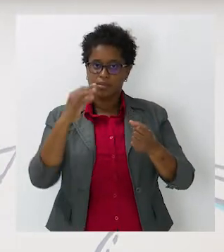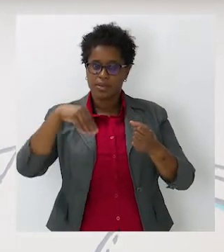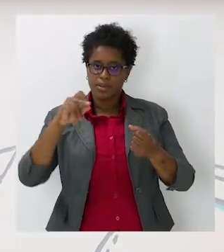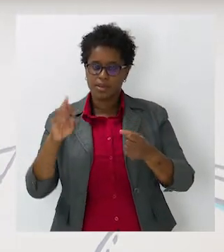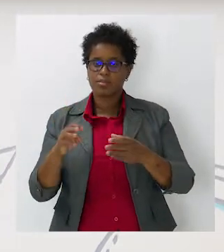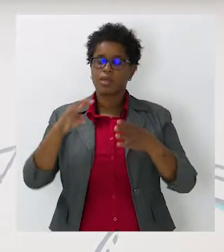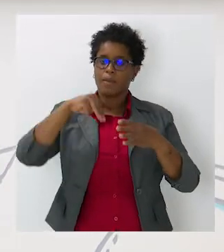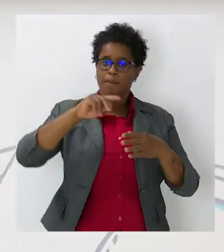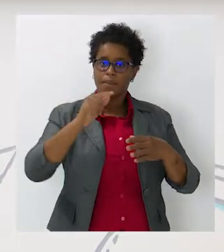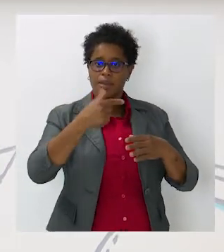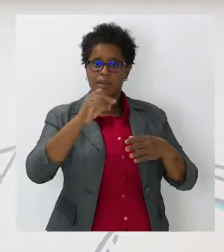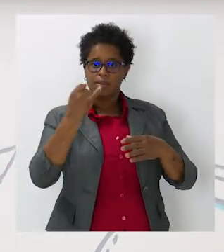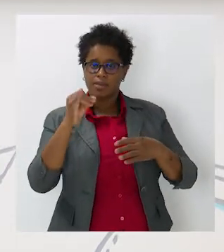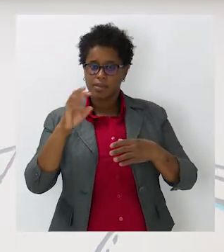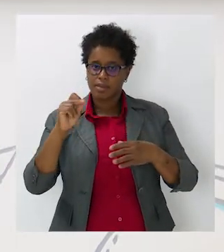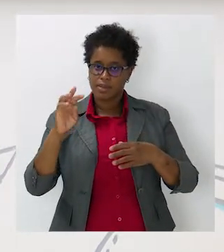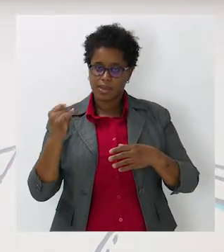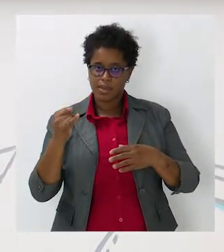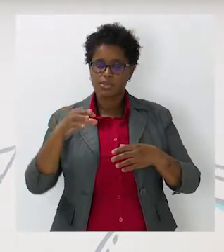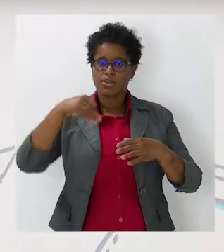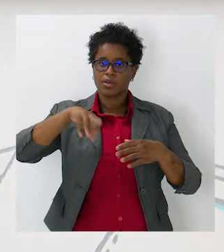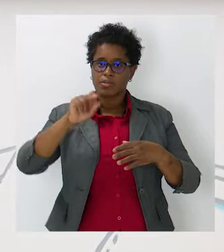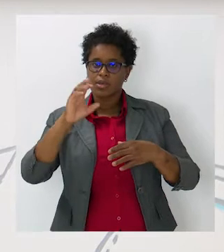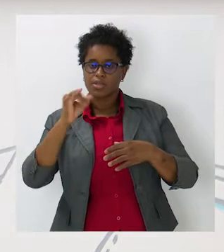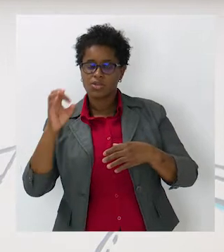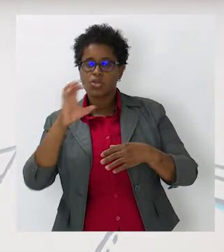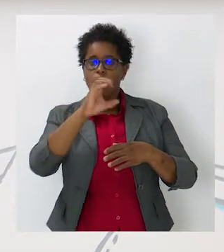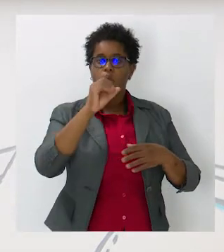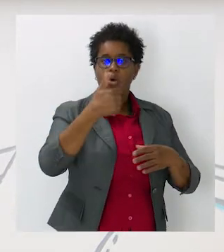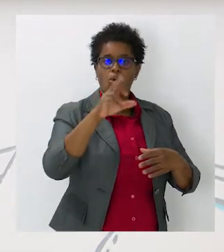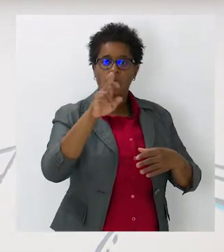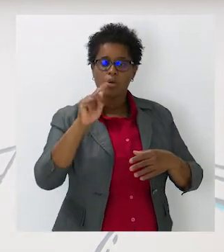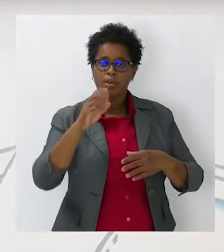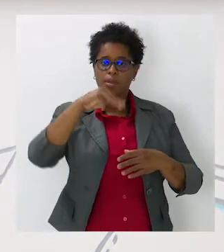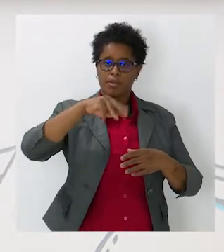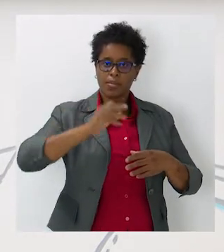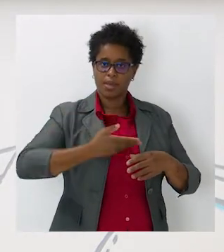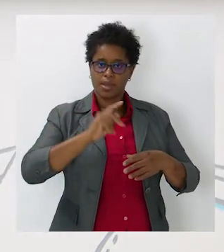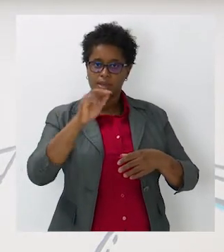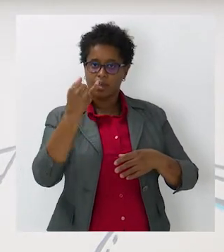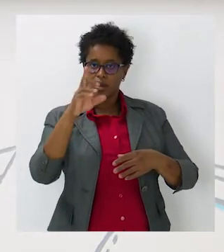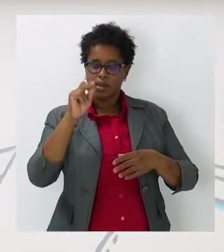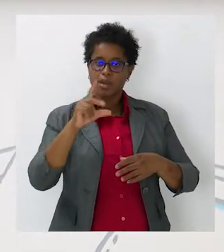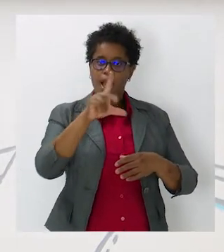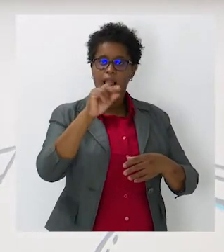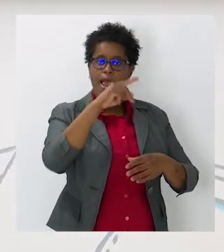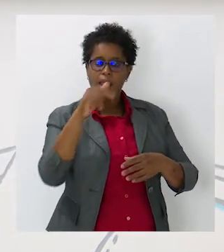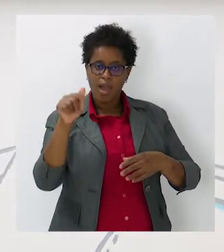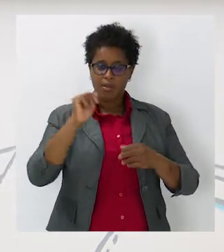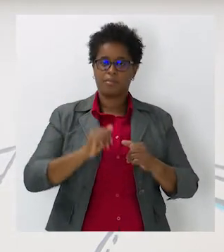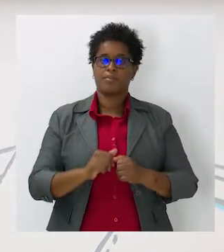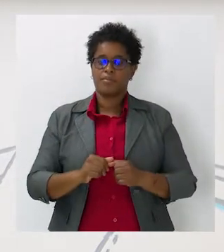matérias-primas, metais preciosos, cobre, madeira, lã.